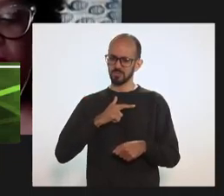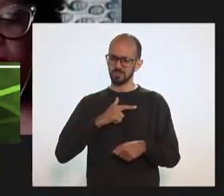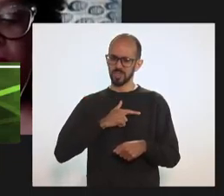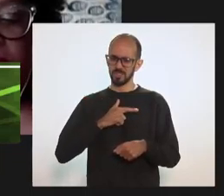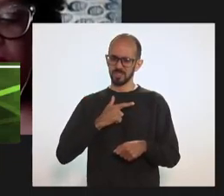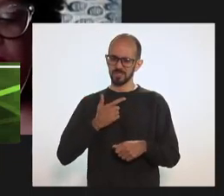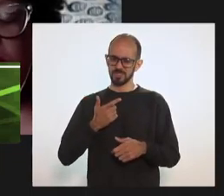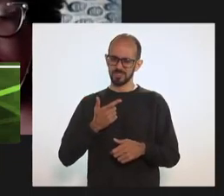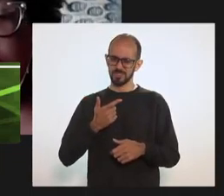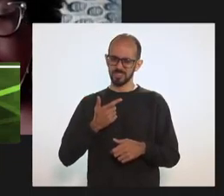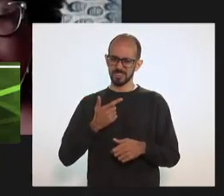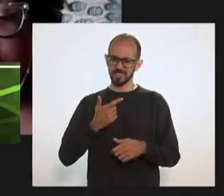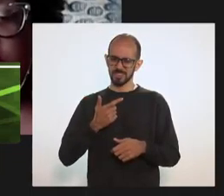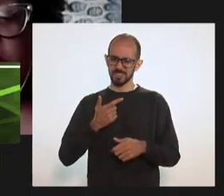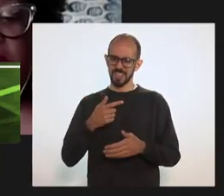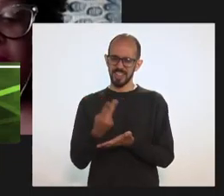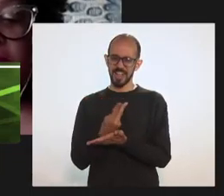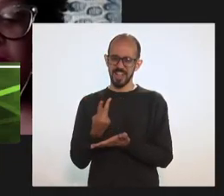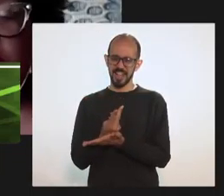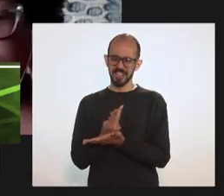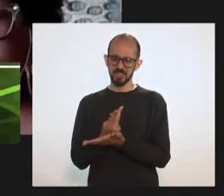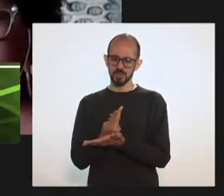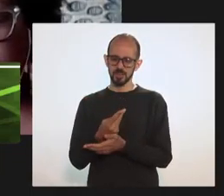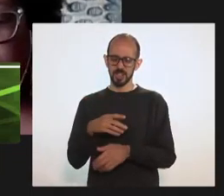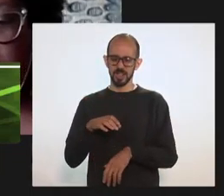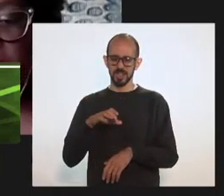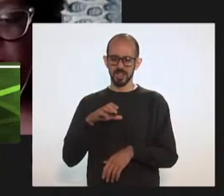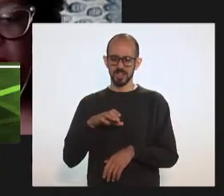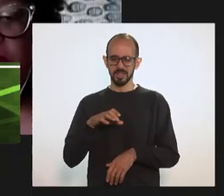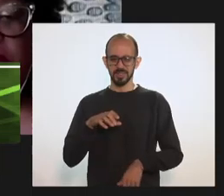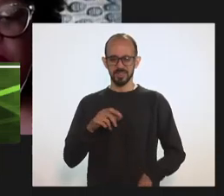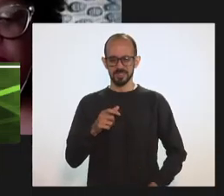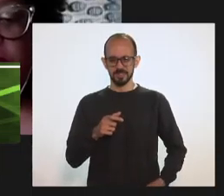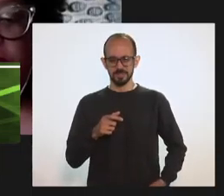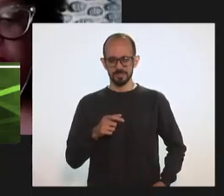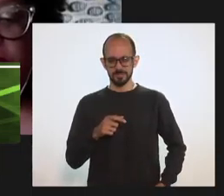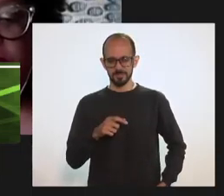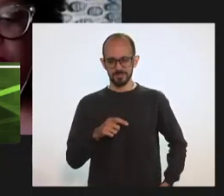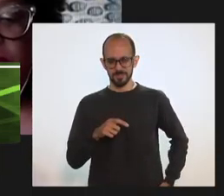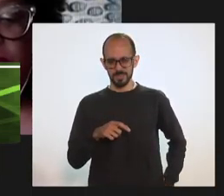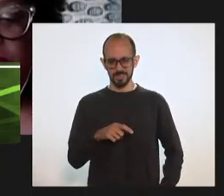Tem uma série de... Bom, então, tira por uma sessão com S,